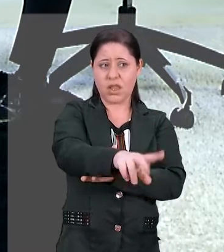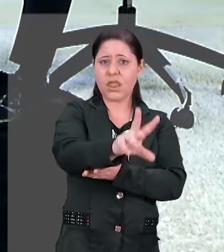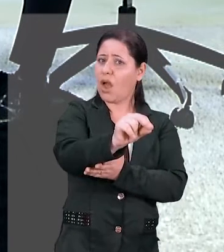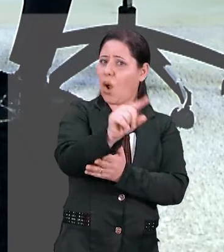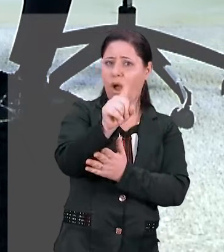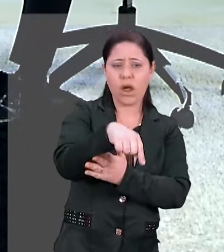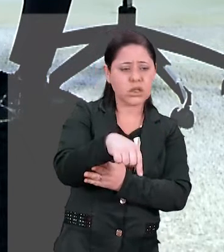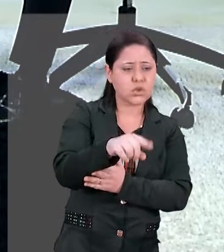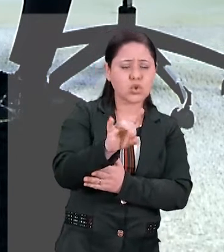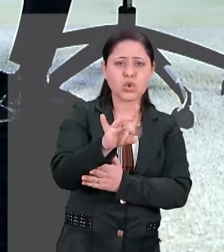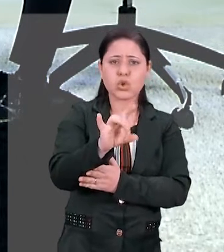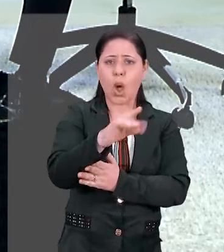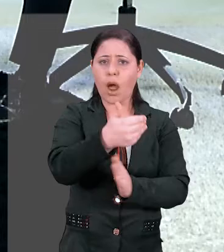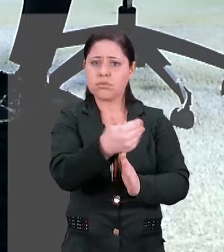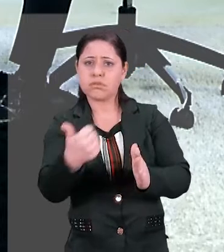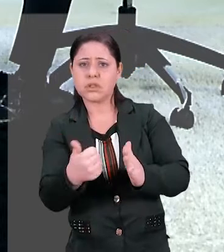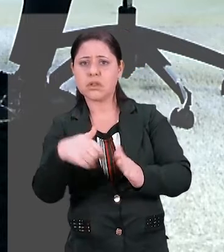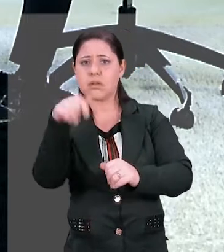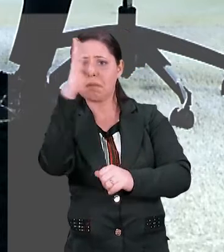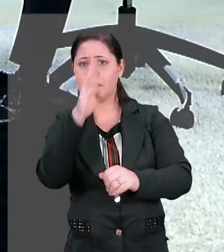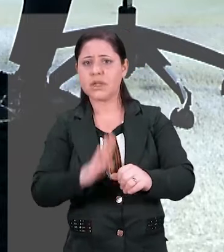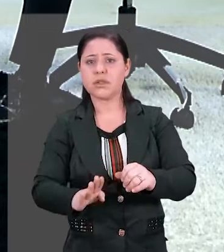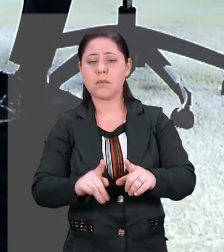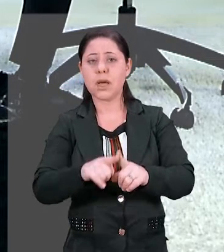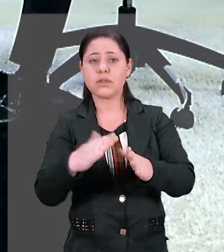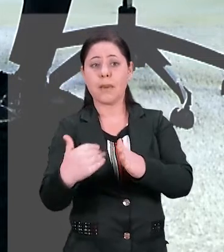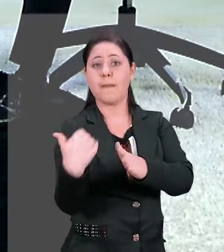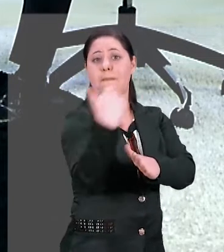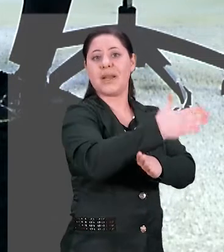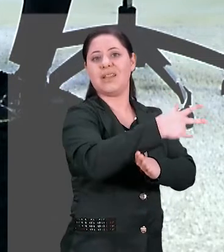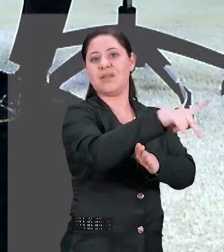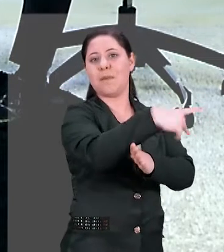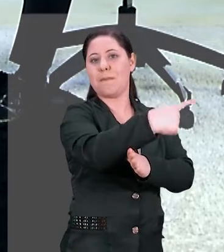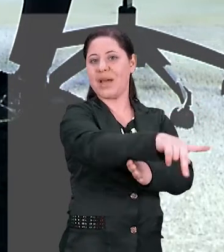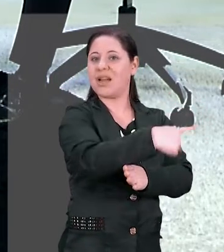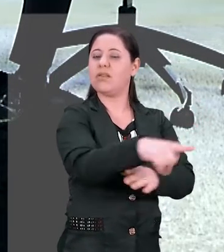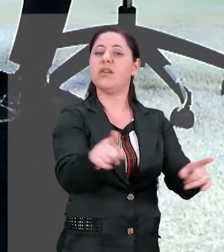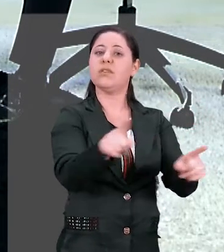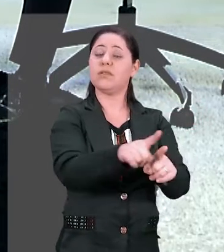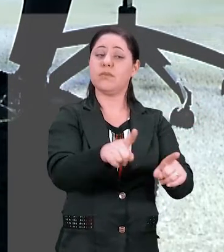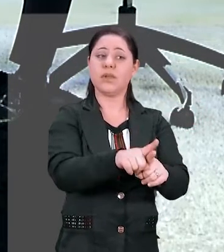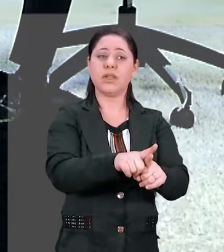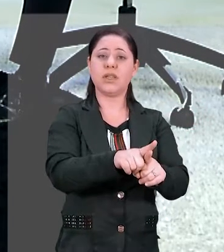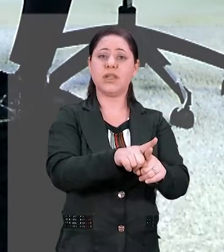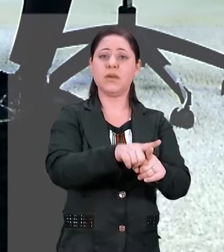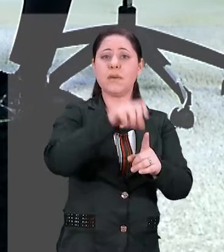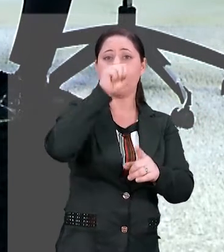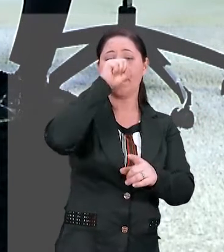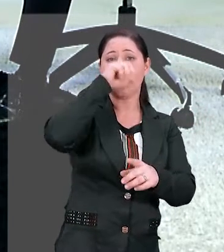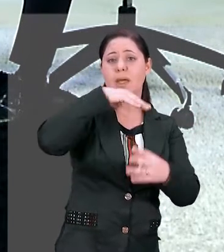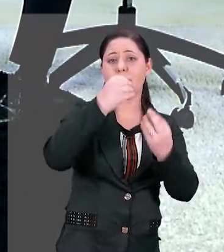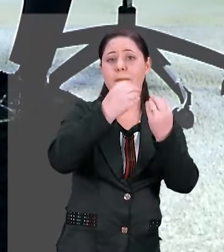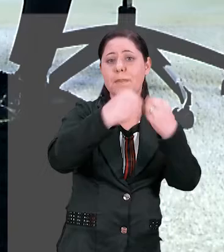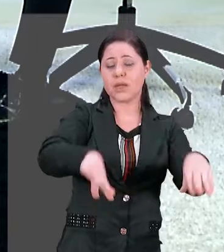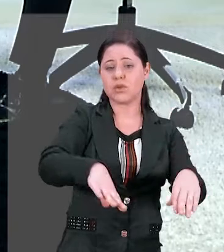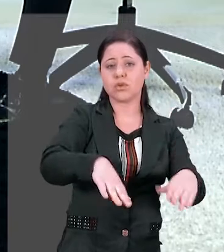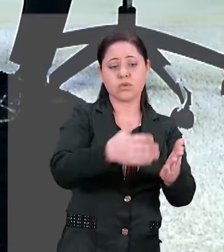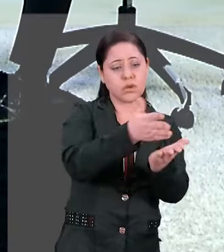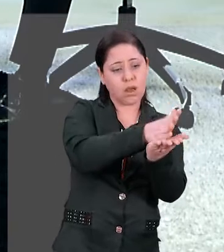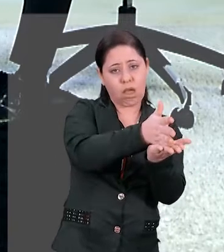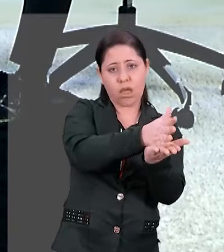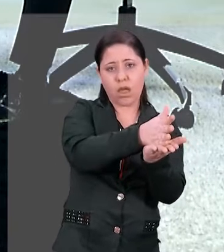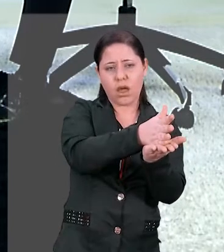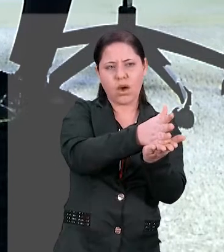lado brasileiro, como também principalmente no lado paraguaio, mas acaba afetando a fronteira. Como que está? Essas execuções,